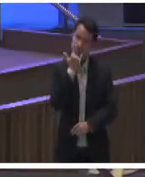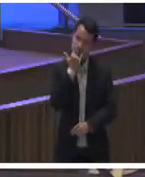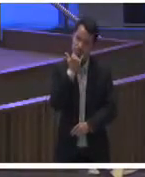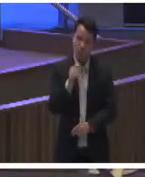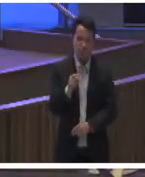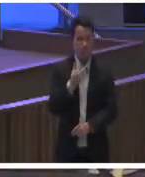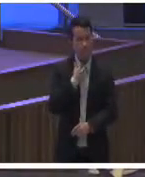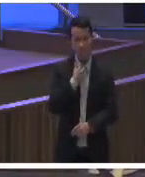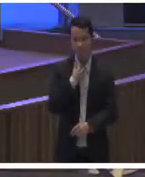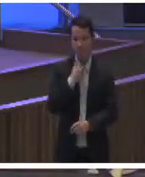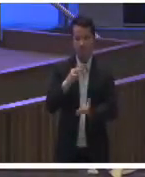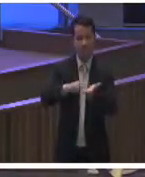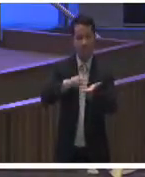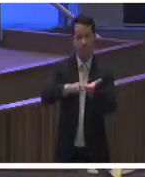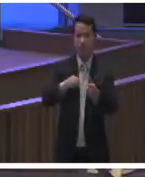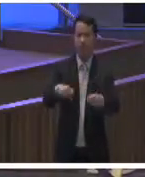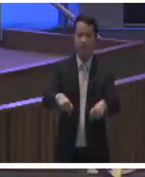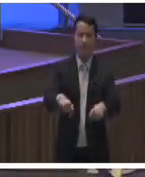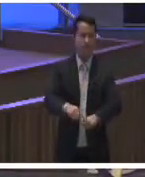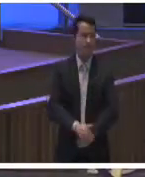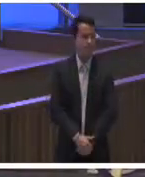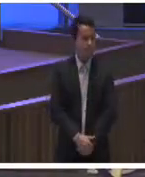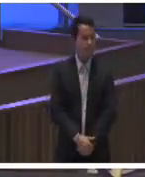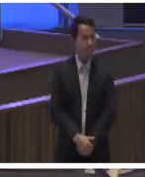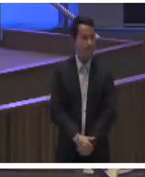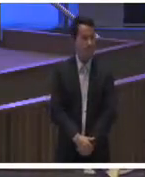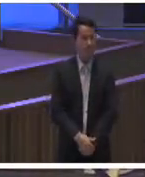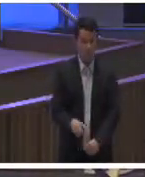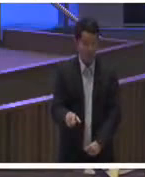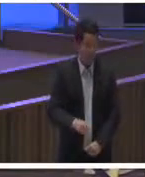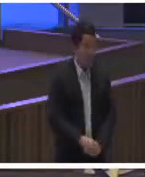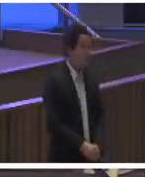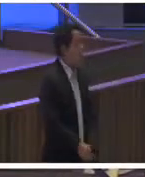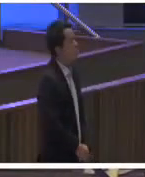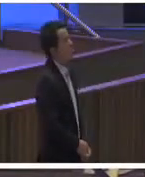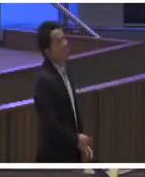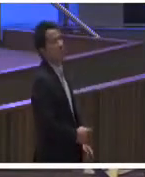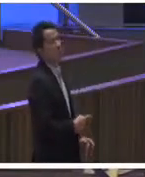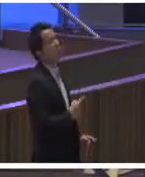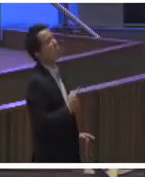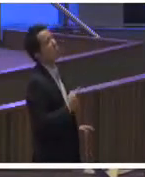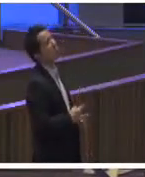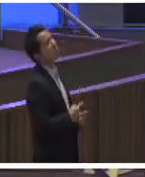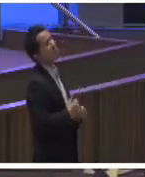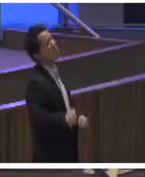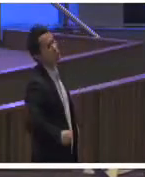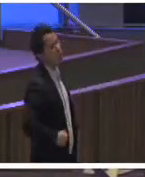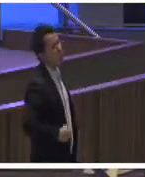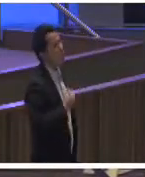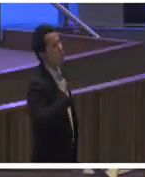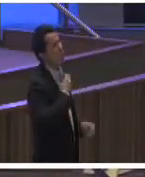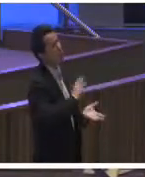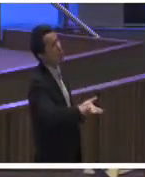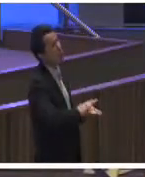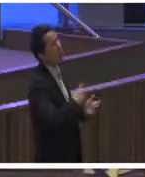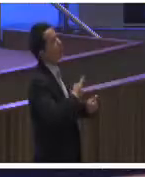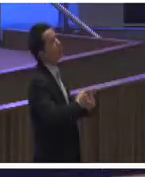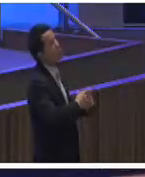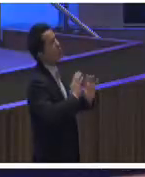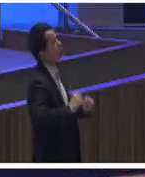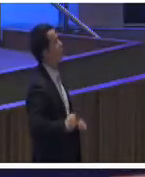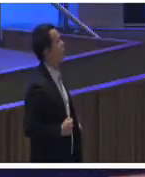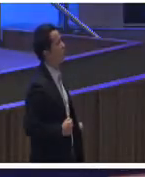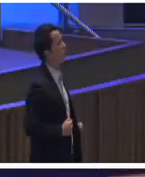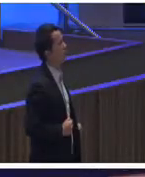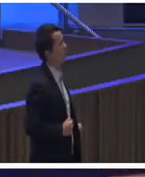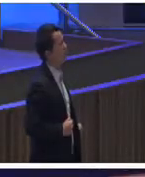Por quê? Por causa dessa questão, e aí ele tomou como uma questão popular aí, de orientação sexual e